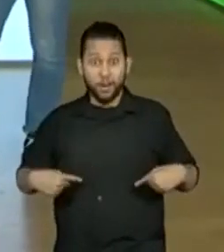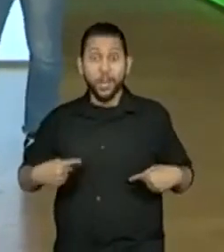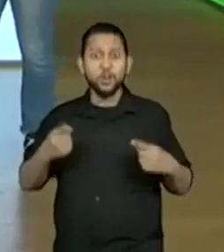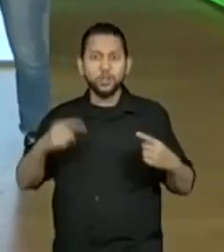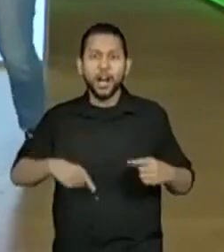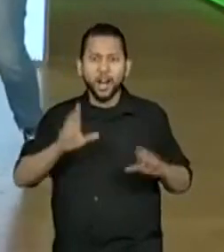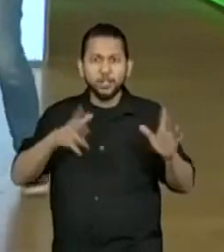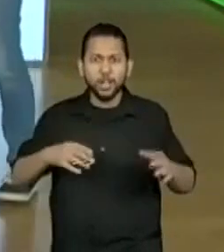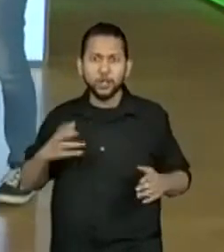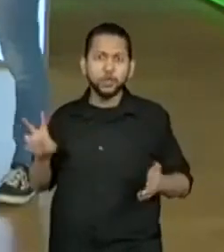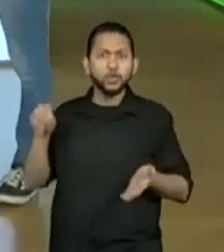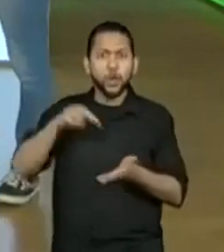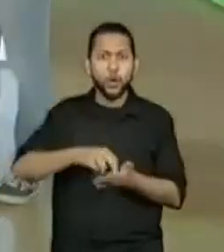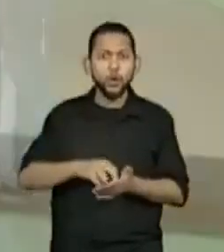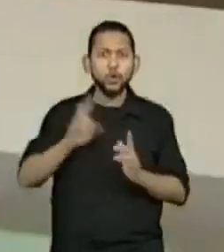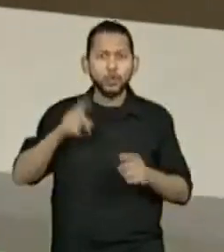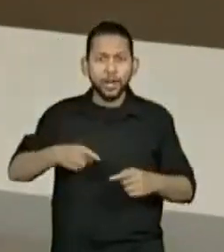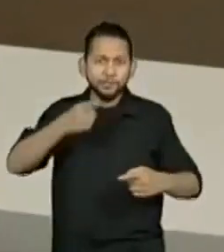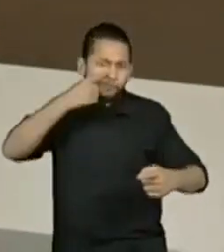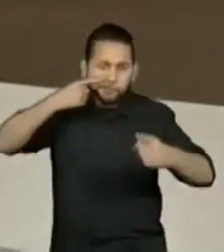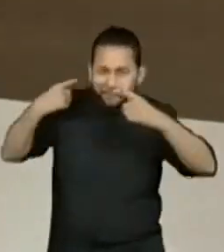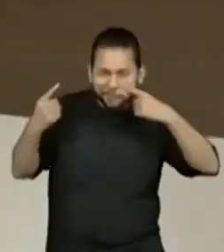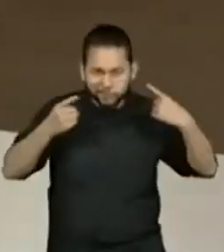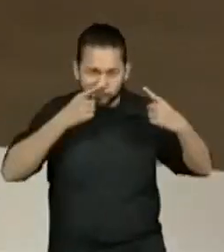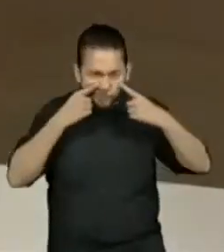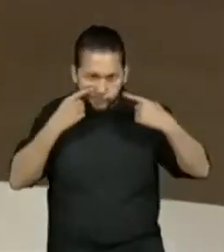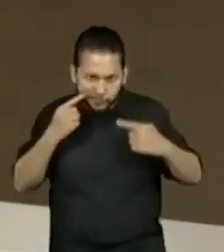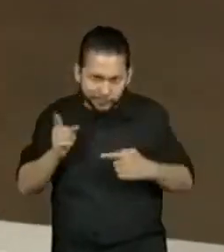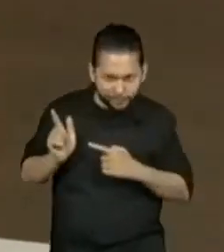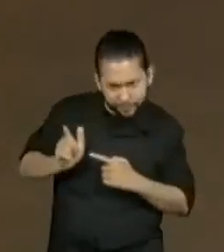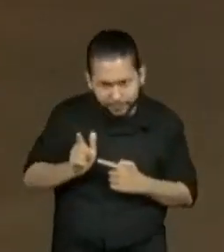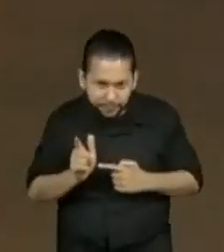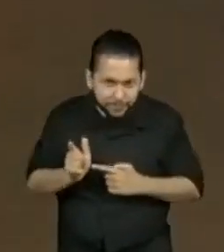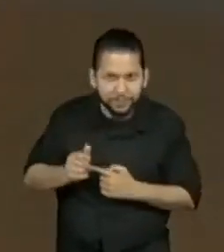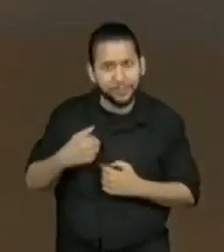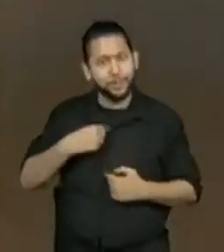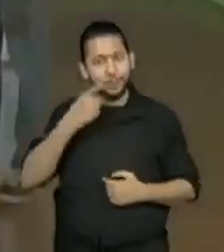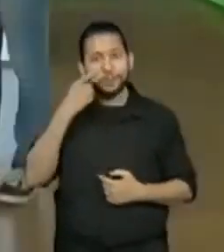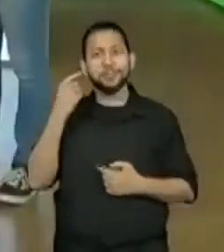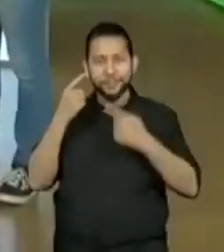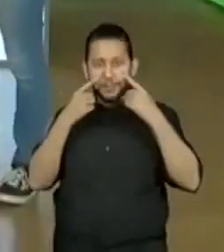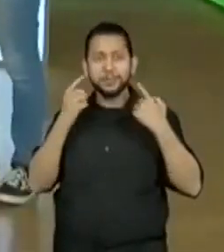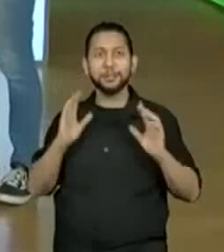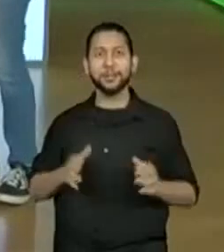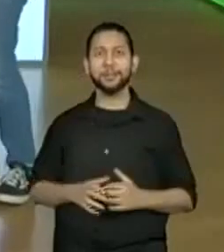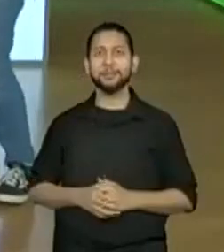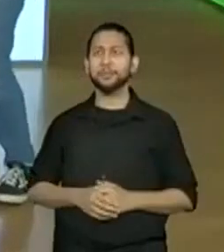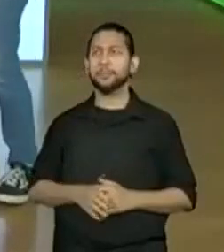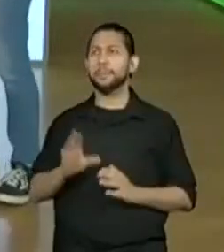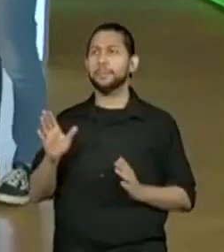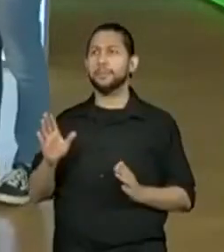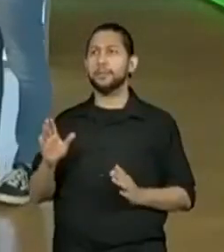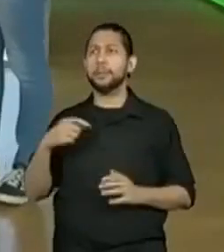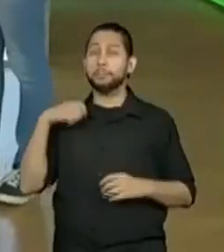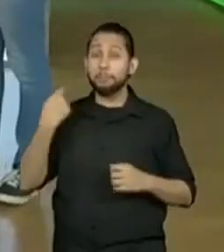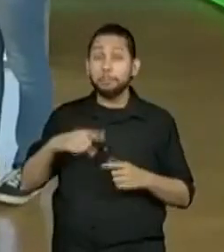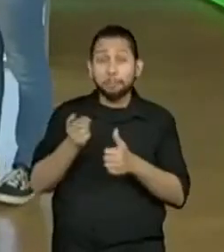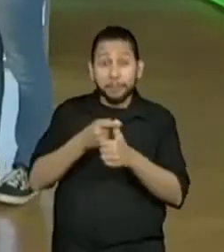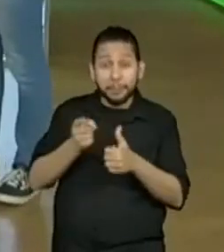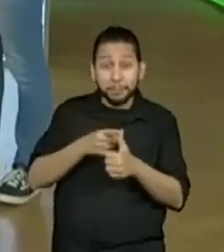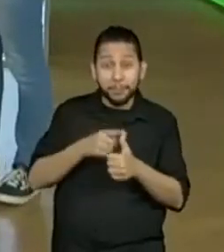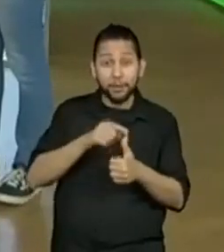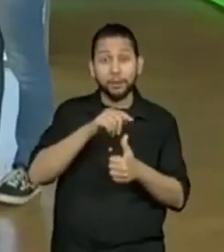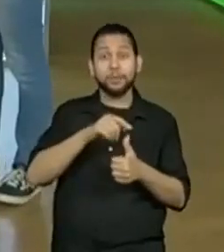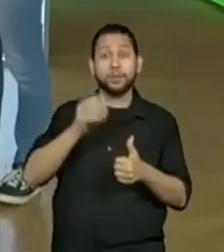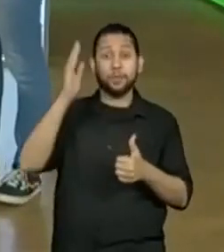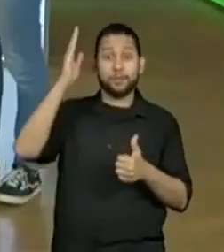Eu vim o quê? Preparada para a guerra. Então, peraí, professora, okay, para jogar batalha, eu sempre vou ter que considerar o vertical e o horizontal.